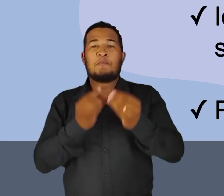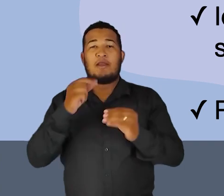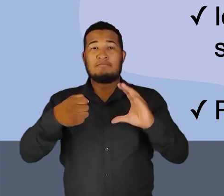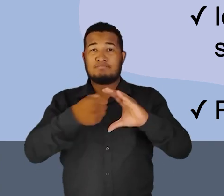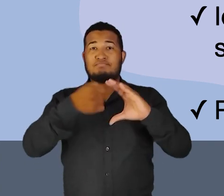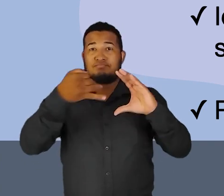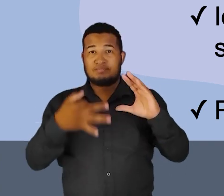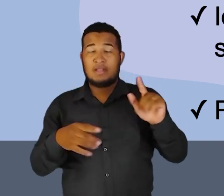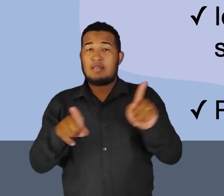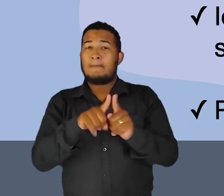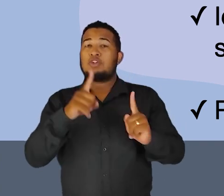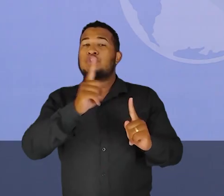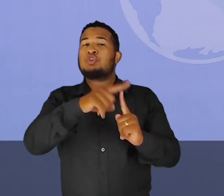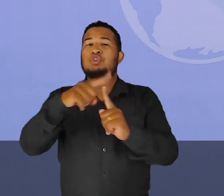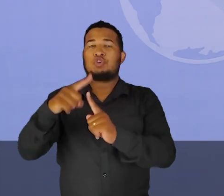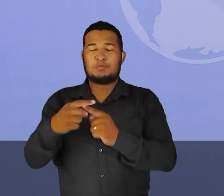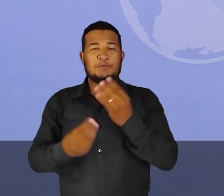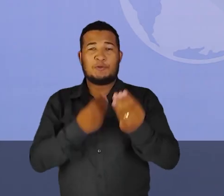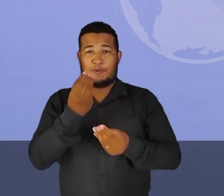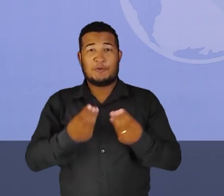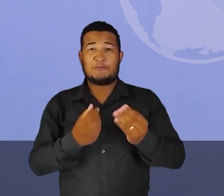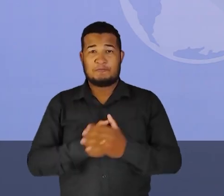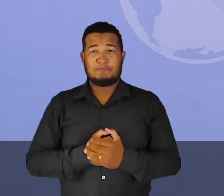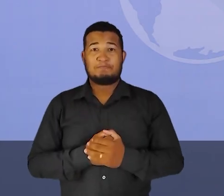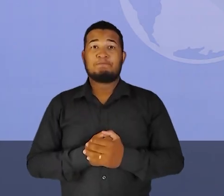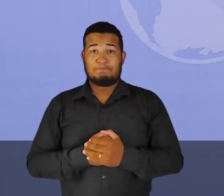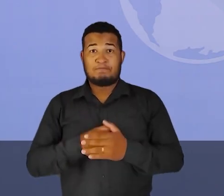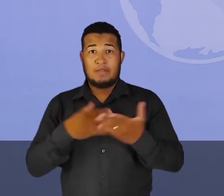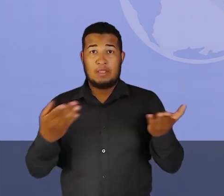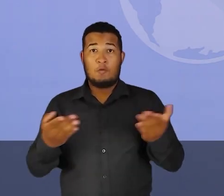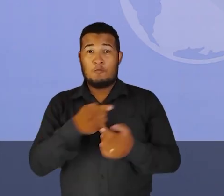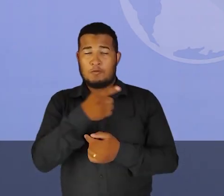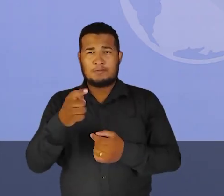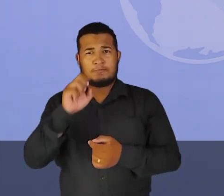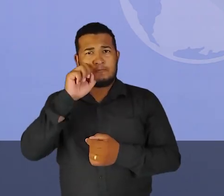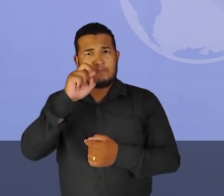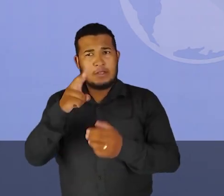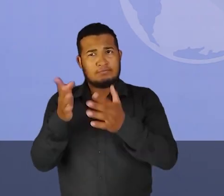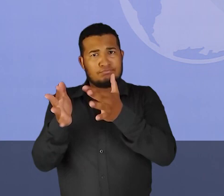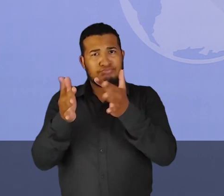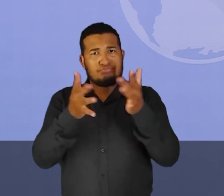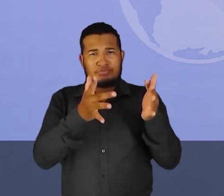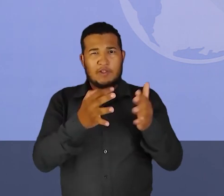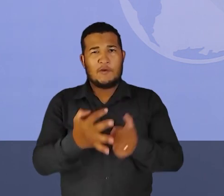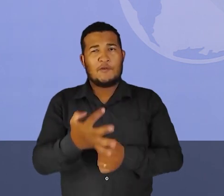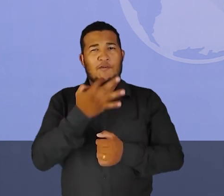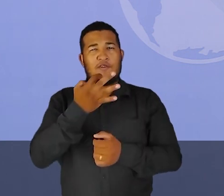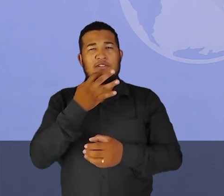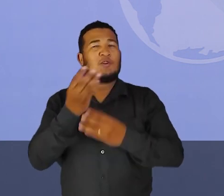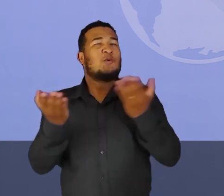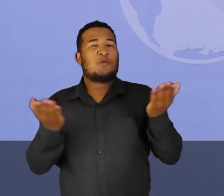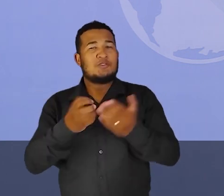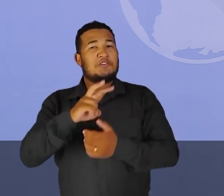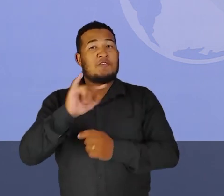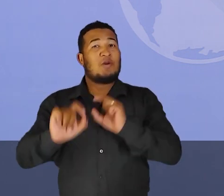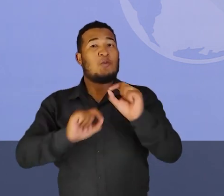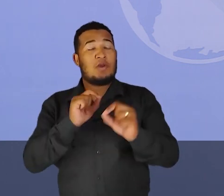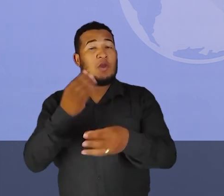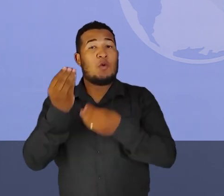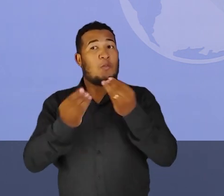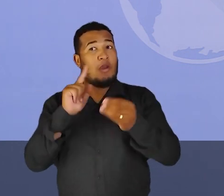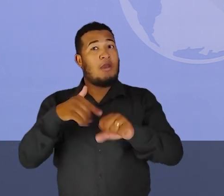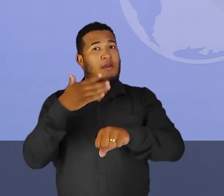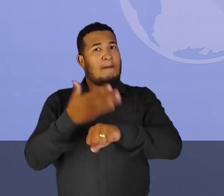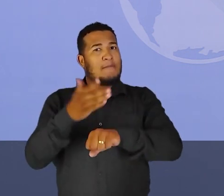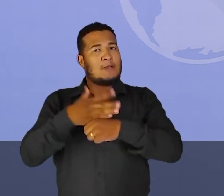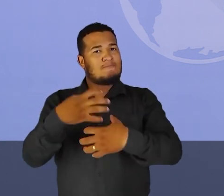seus tipos de práticas. Então vocês vão observar comigo que nós vamos conhecer um pouco mais sobre essas práticas